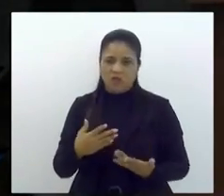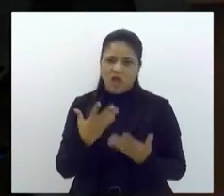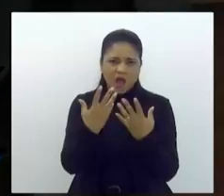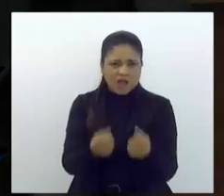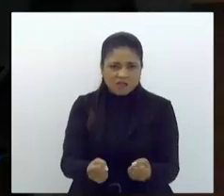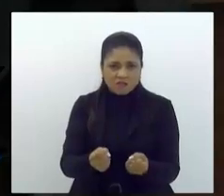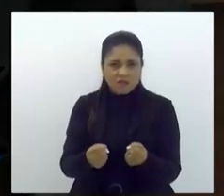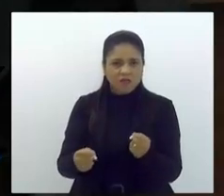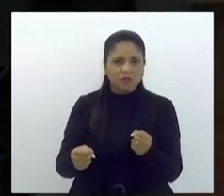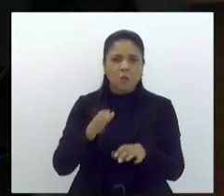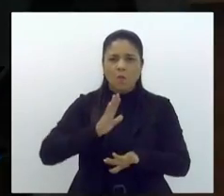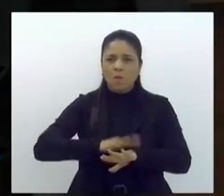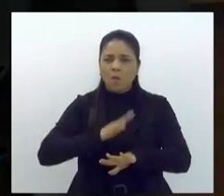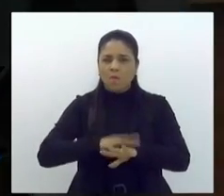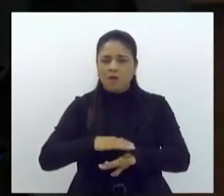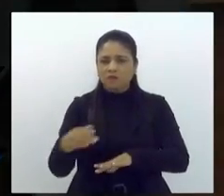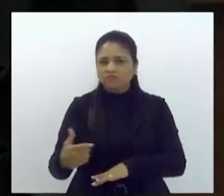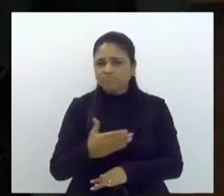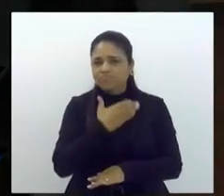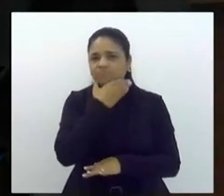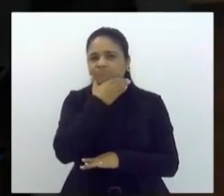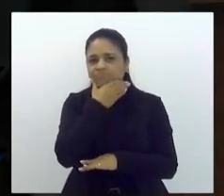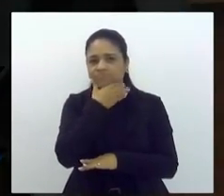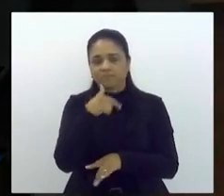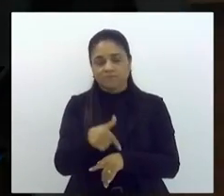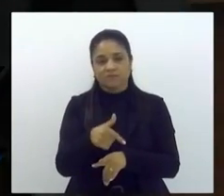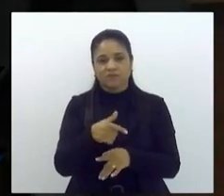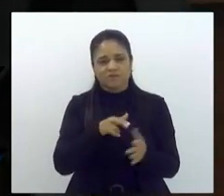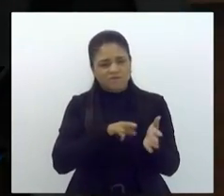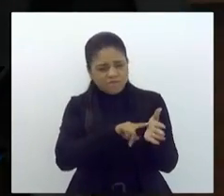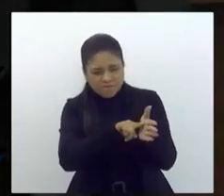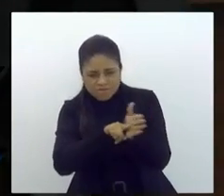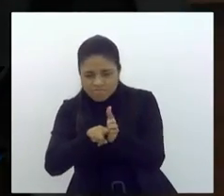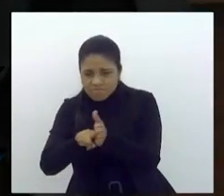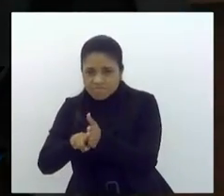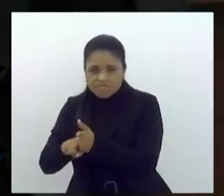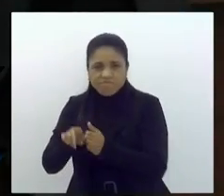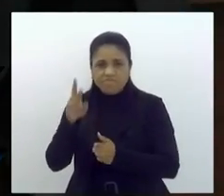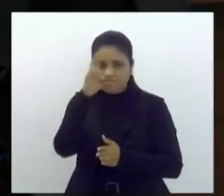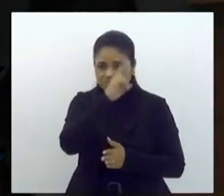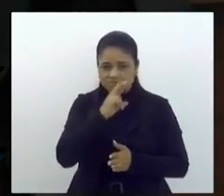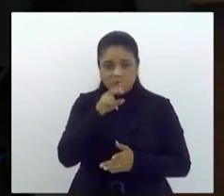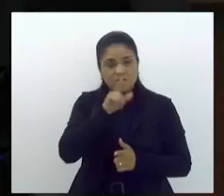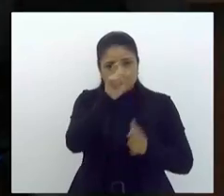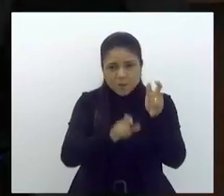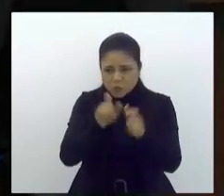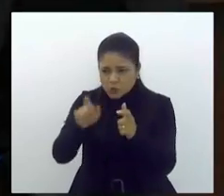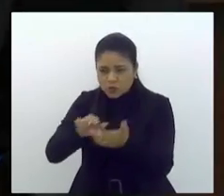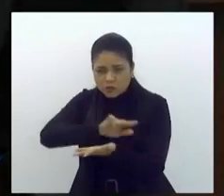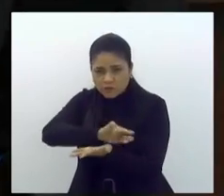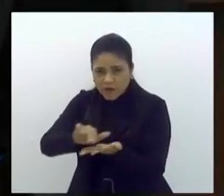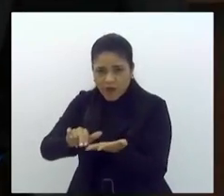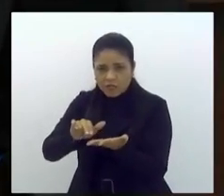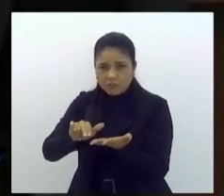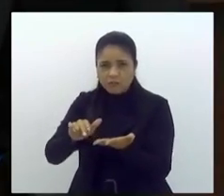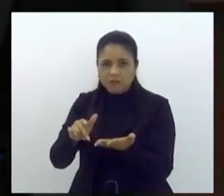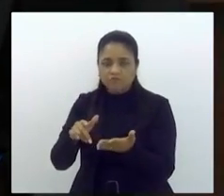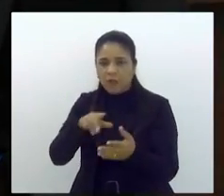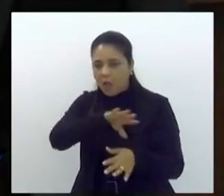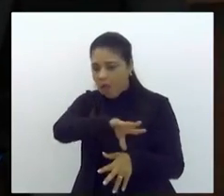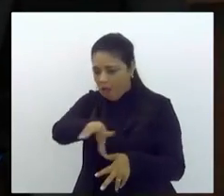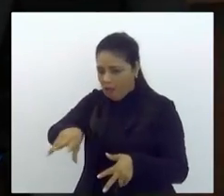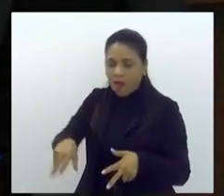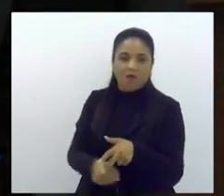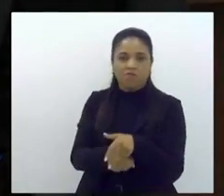democracia em que um monte de gente é investigada por tentar dar um golpe de estado nesse país a gente